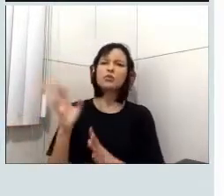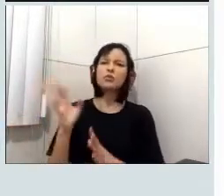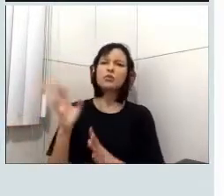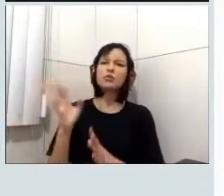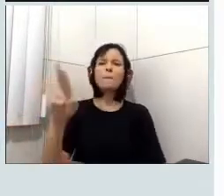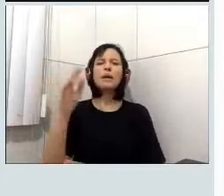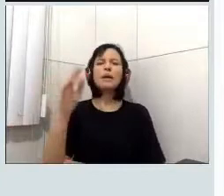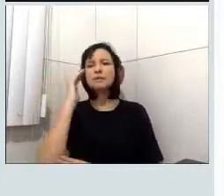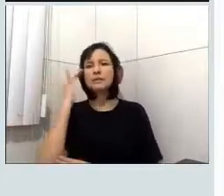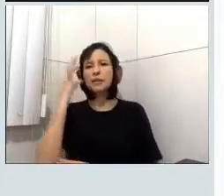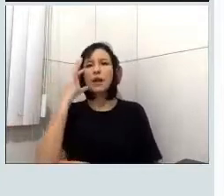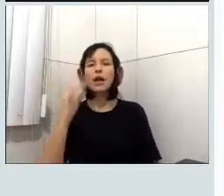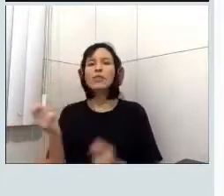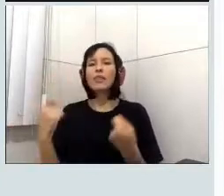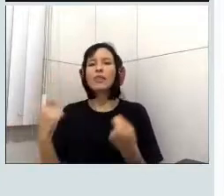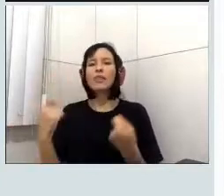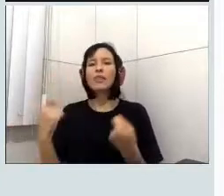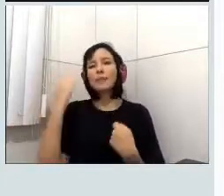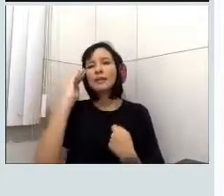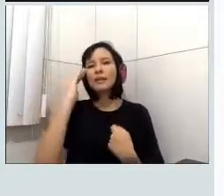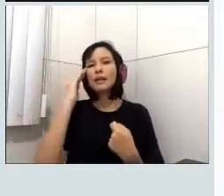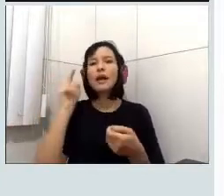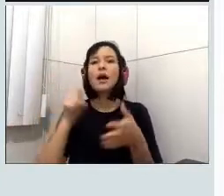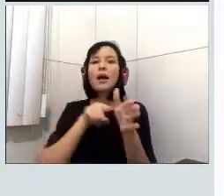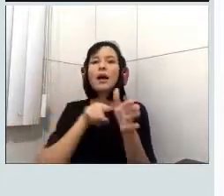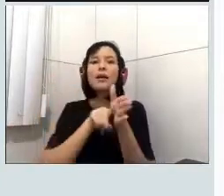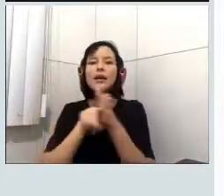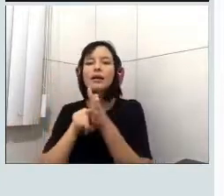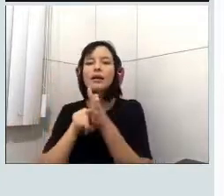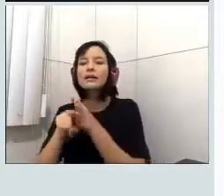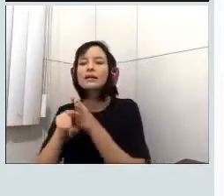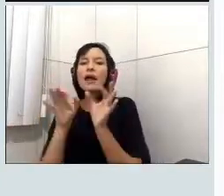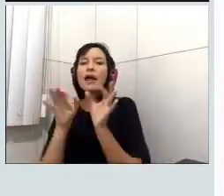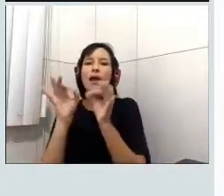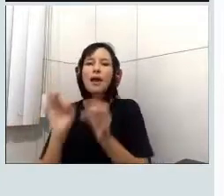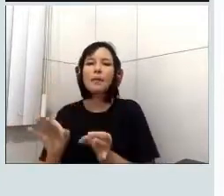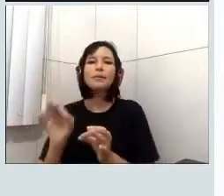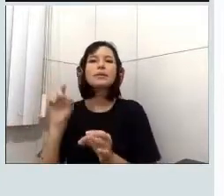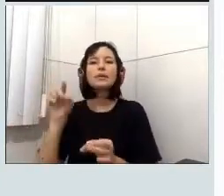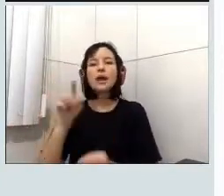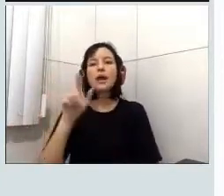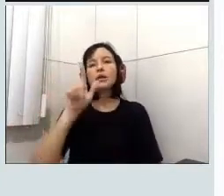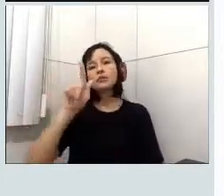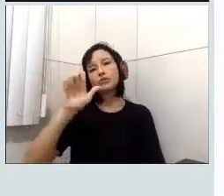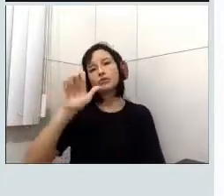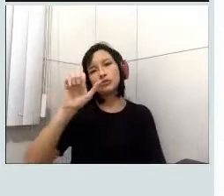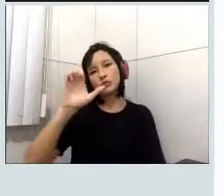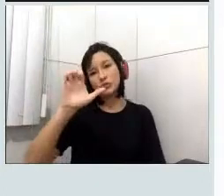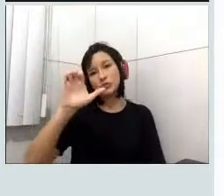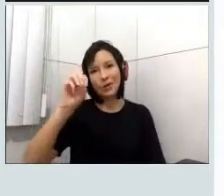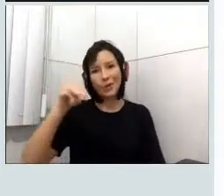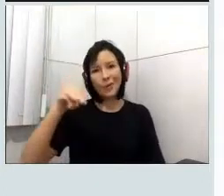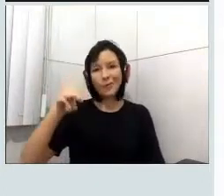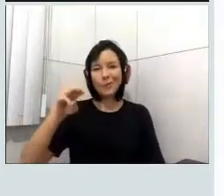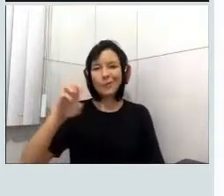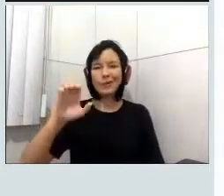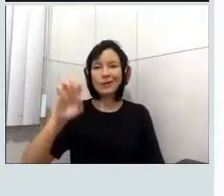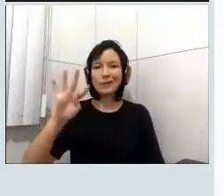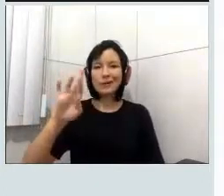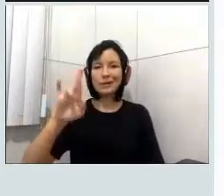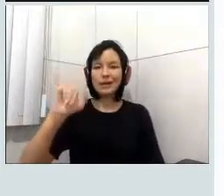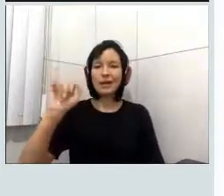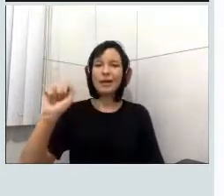vocês verem e analisarem que realmente a geometria ela está presente no nosso dia a dia, até